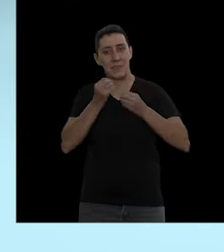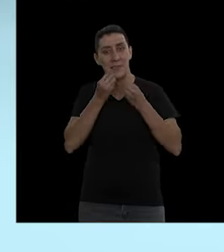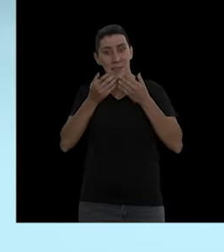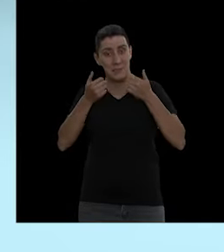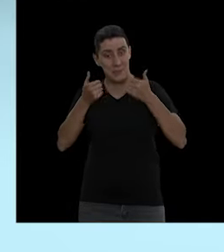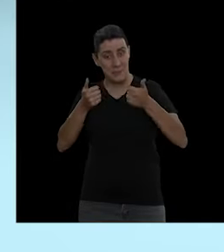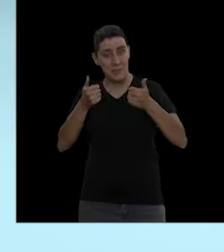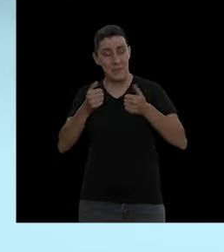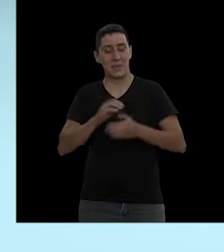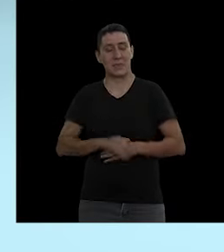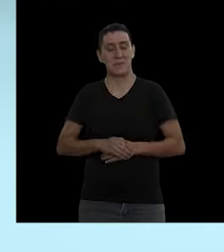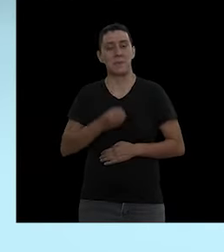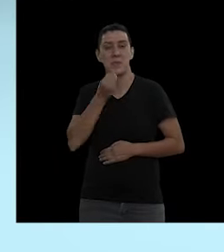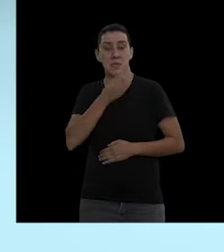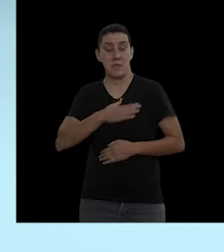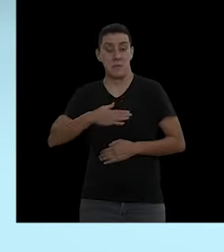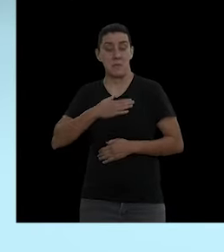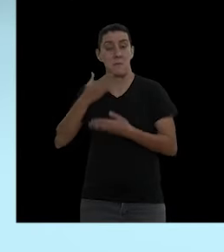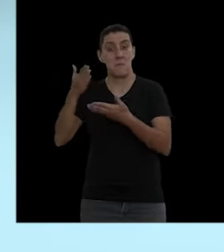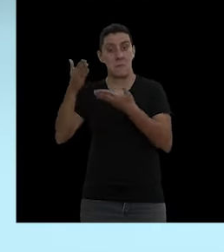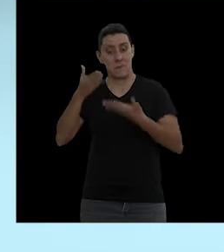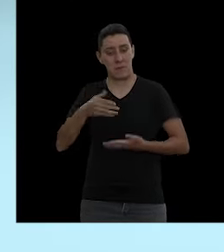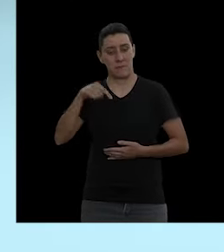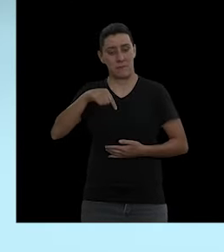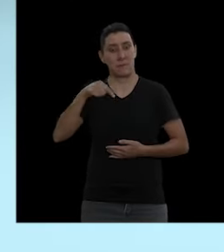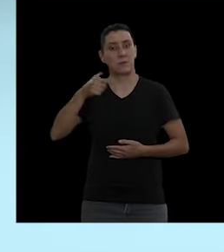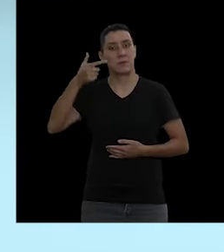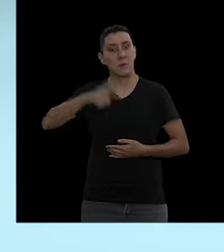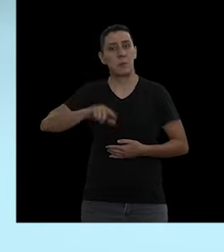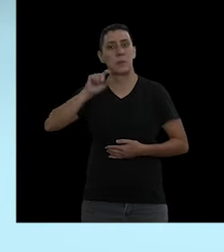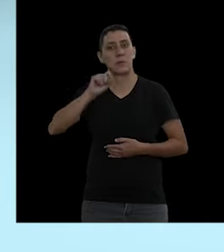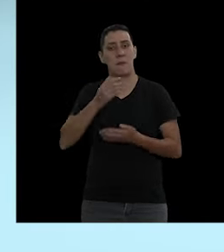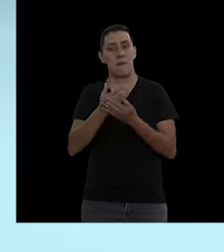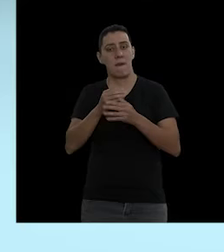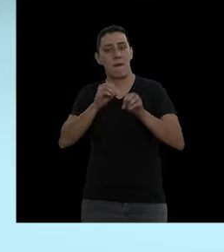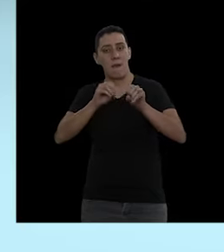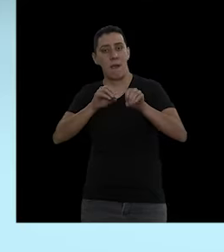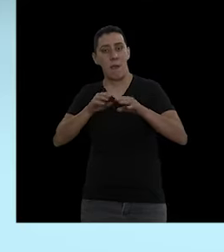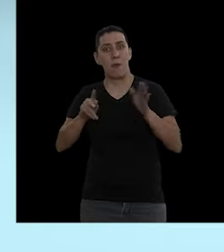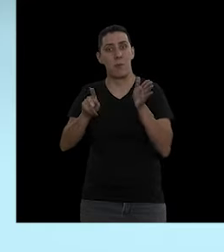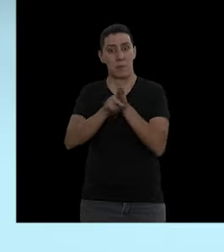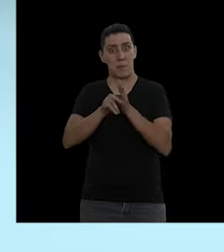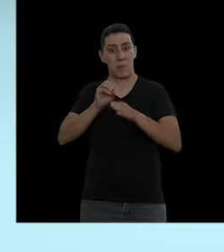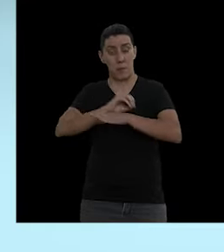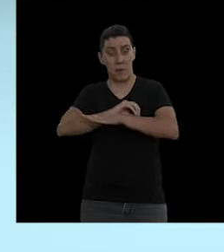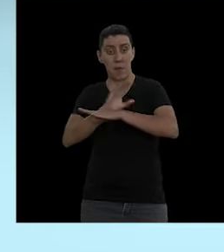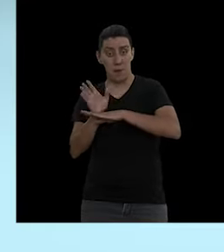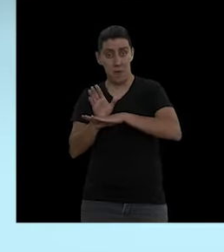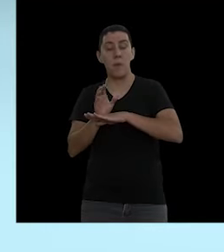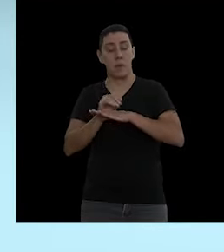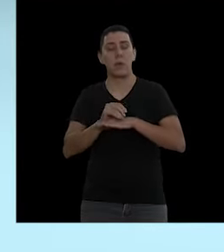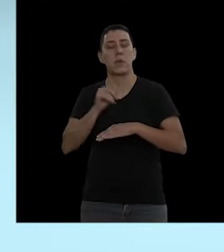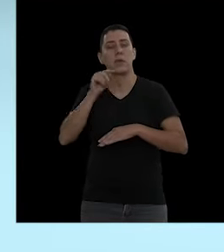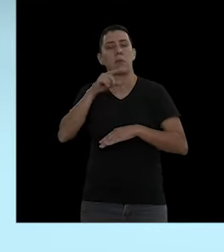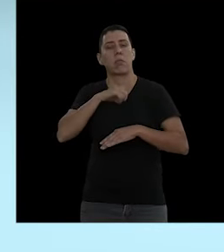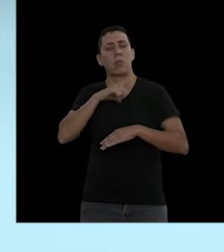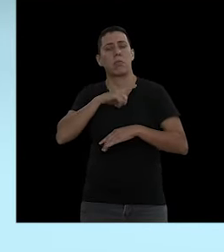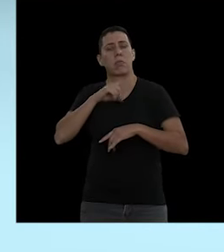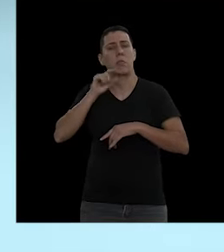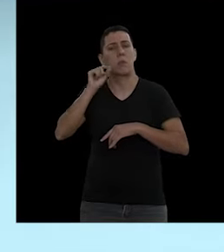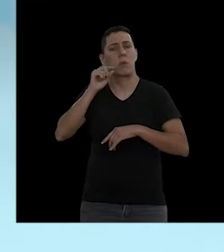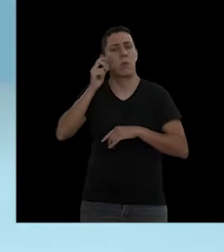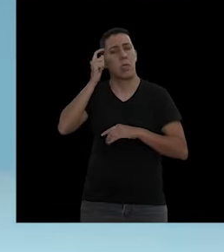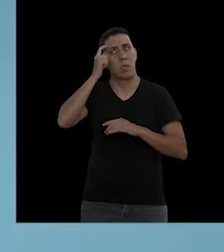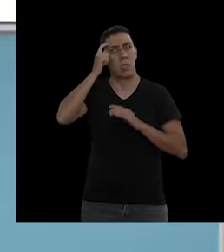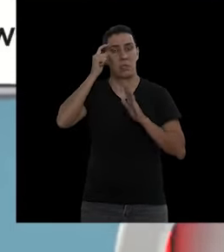Pessoal, tudo bem? Sejam bem-vindos a mais um episódio aqui da nossa Huawei Open Class. Hoje nós vamos